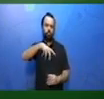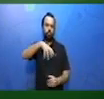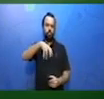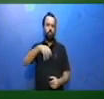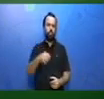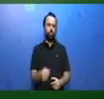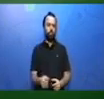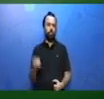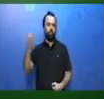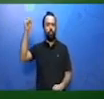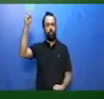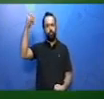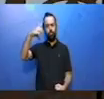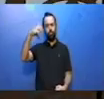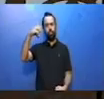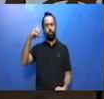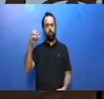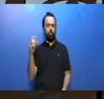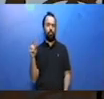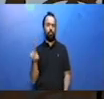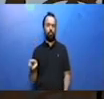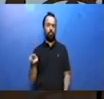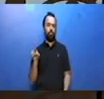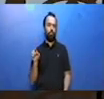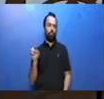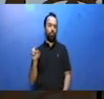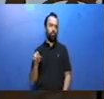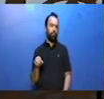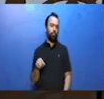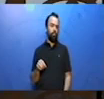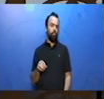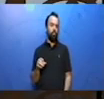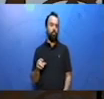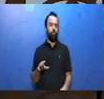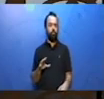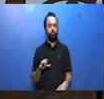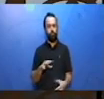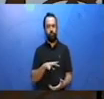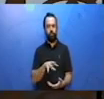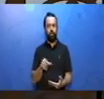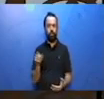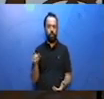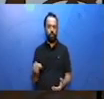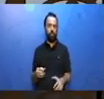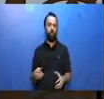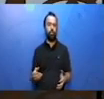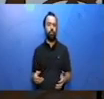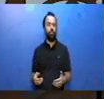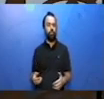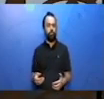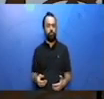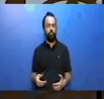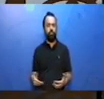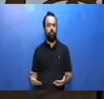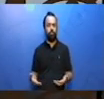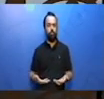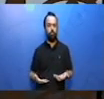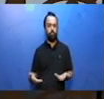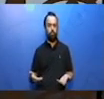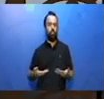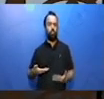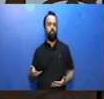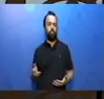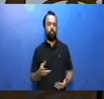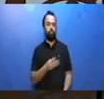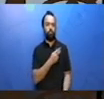A luz que acende no seu quarto? Tudo isso vem através do serviço público. Isso